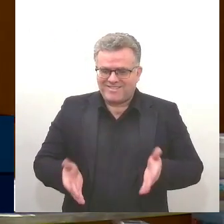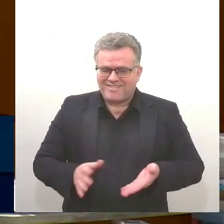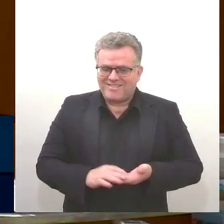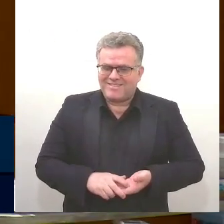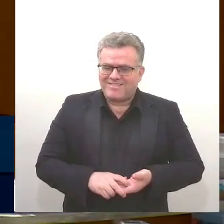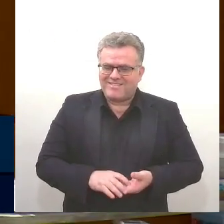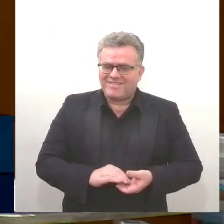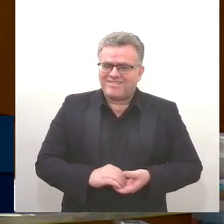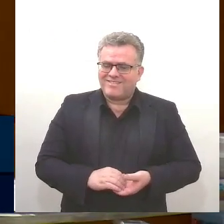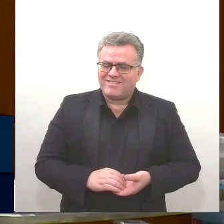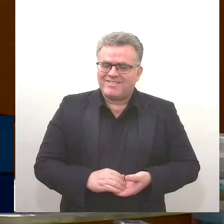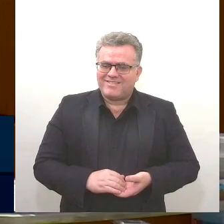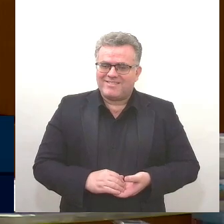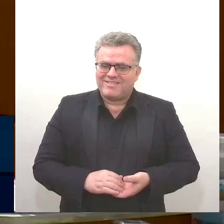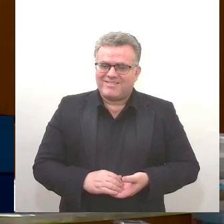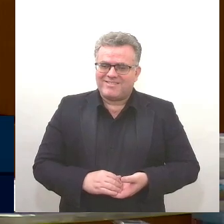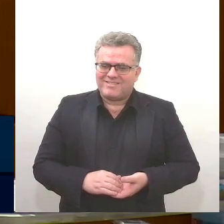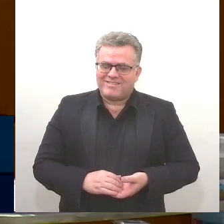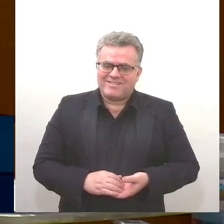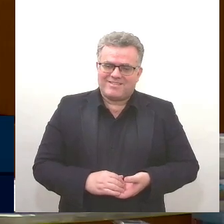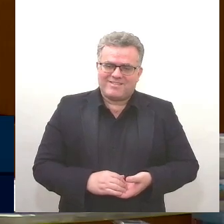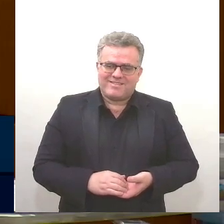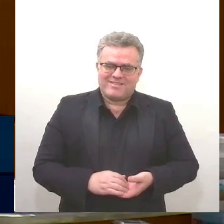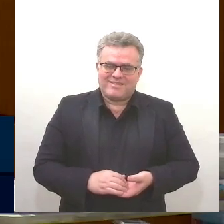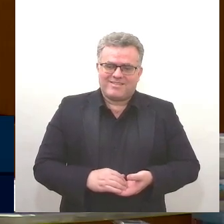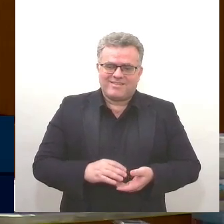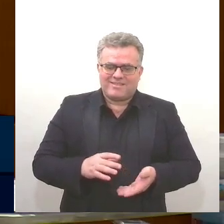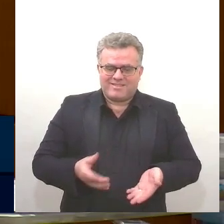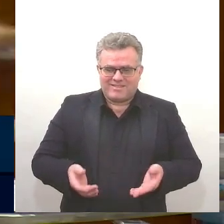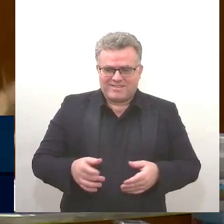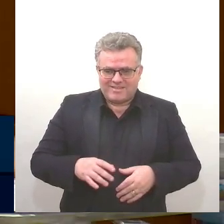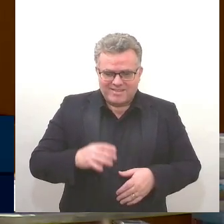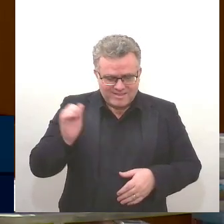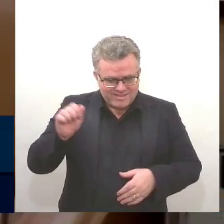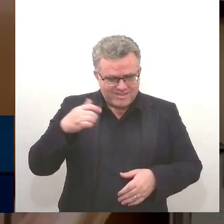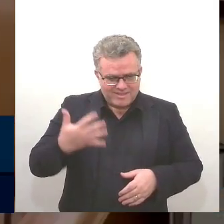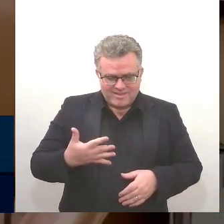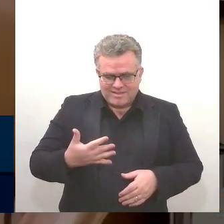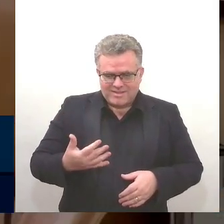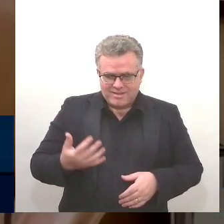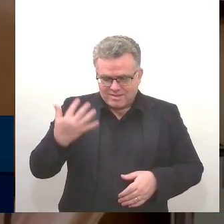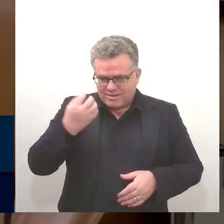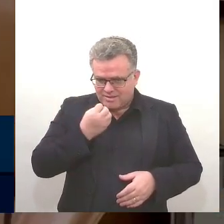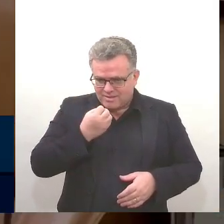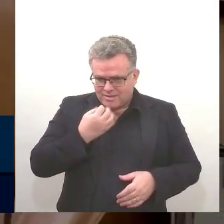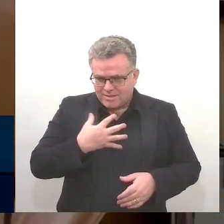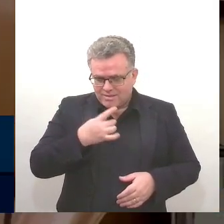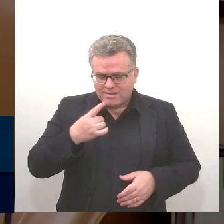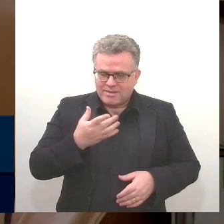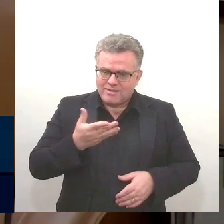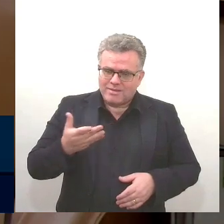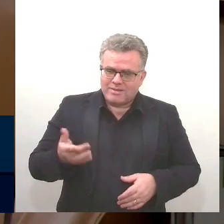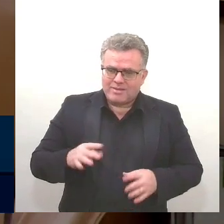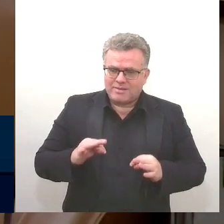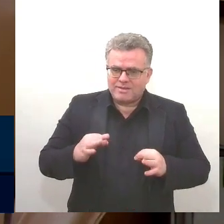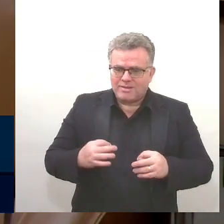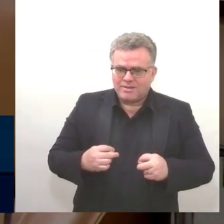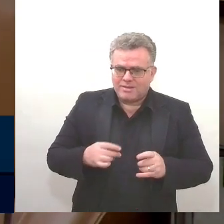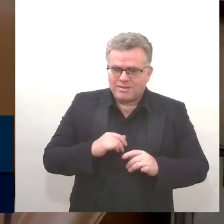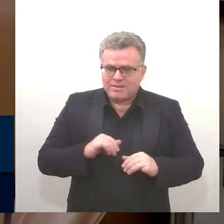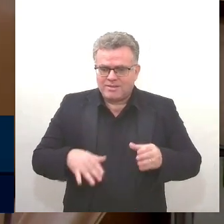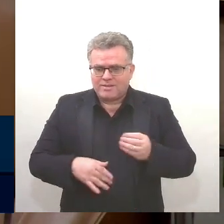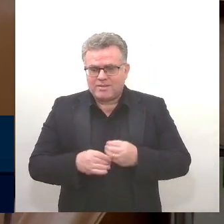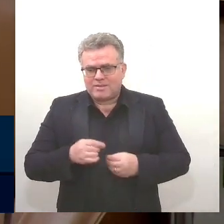vá deputada linda bom dia bom dia colegas só para fazer um adendo que a resolução